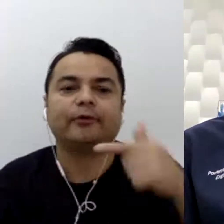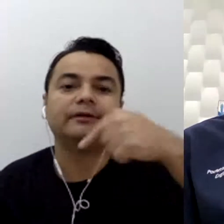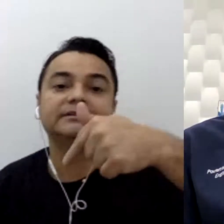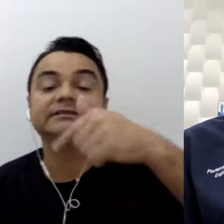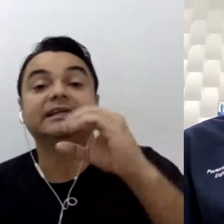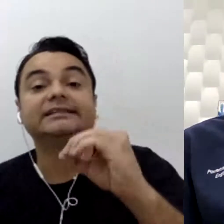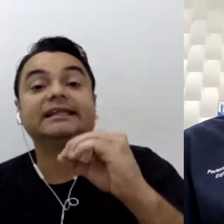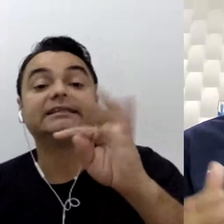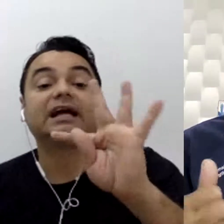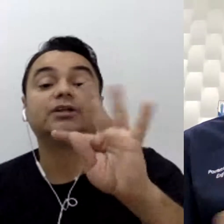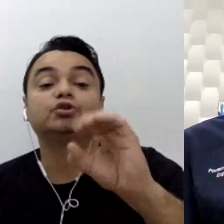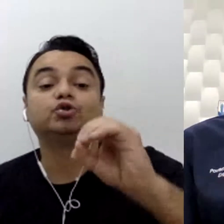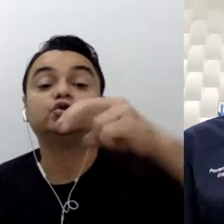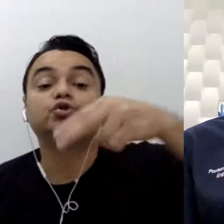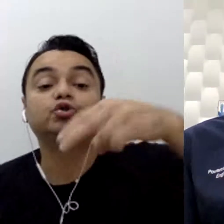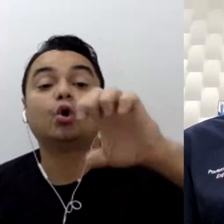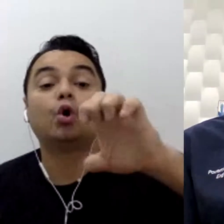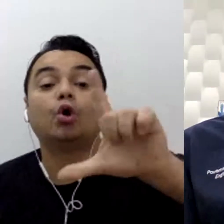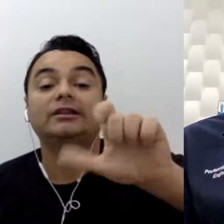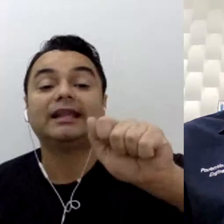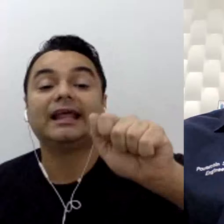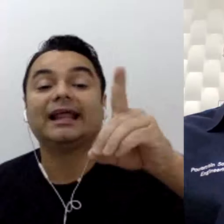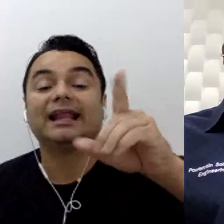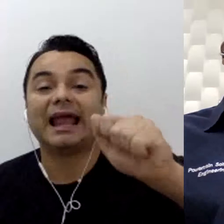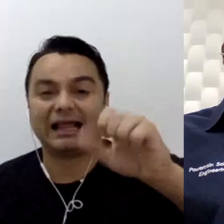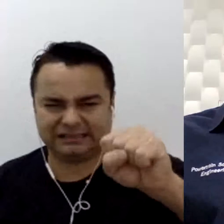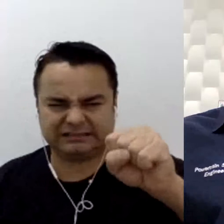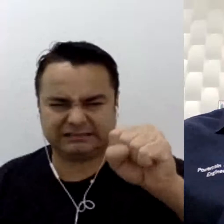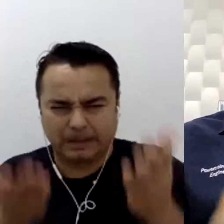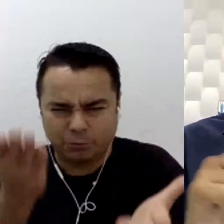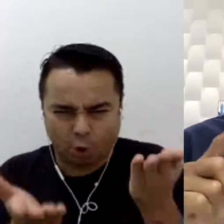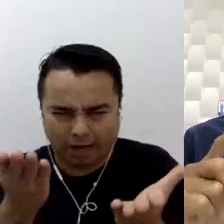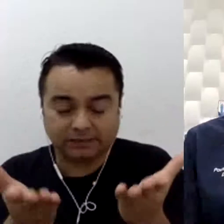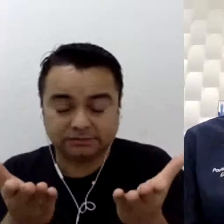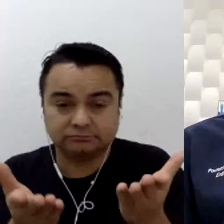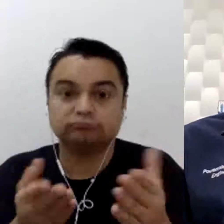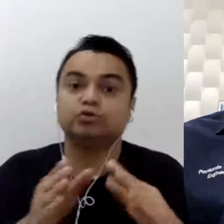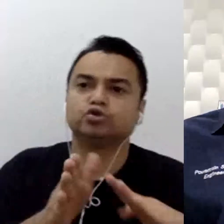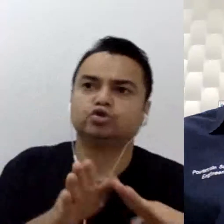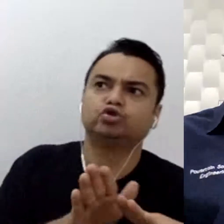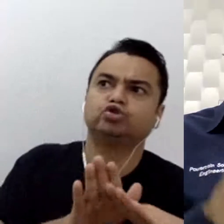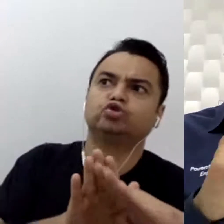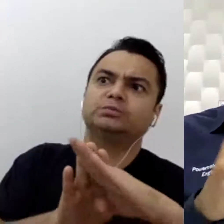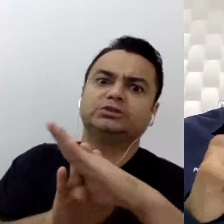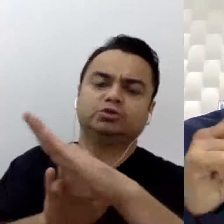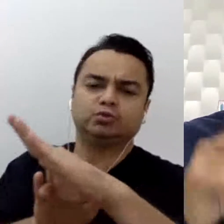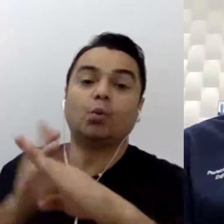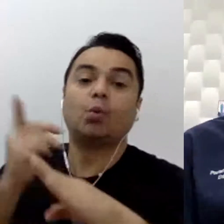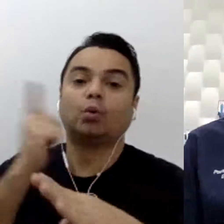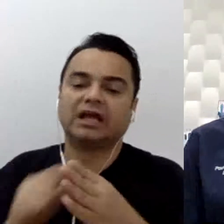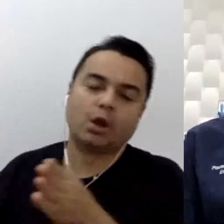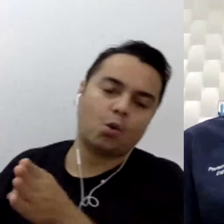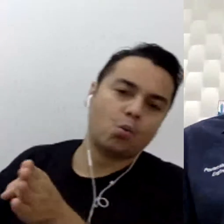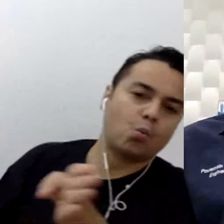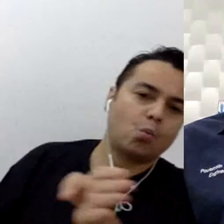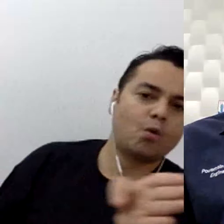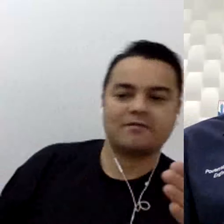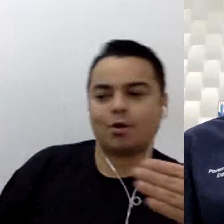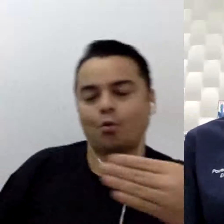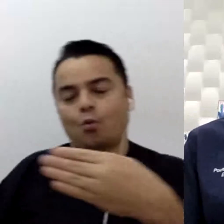serra. Então, ele consegue simular naquela bancada e ele vai conseguindo visualizar as curvas e vai visualizar